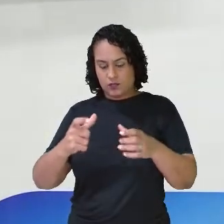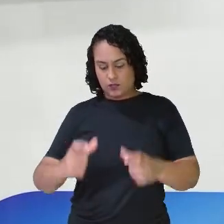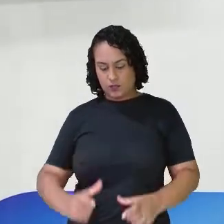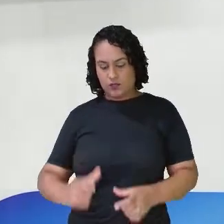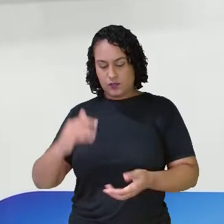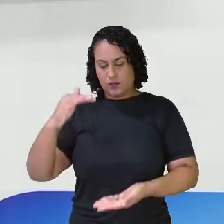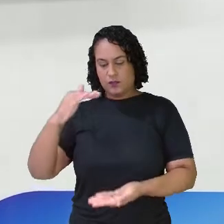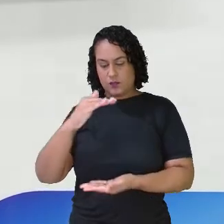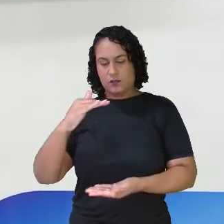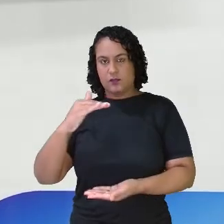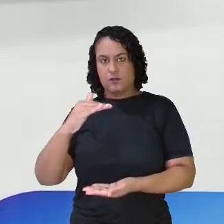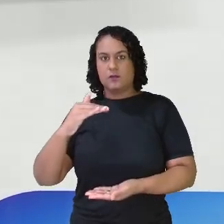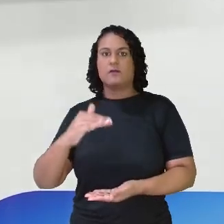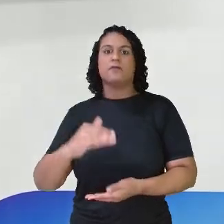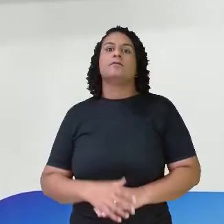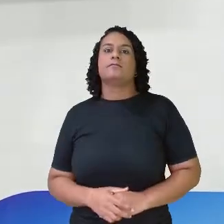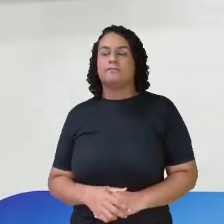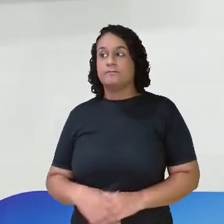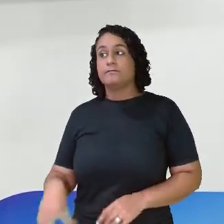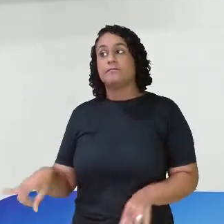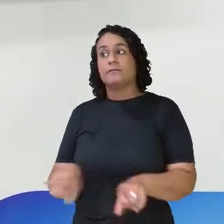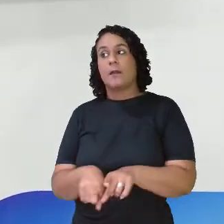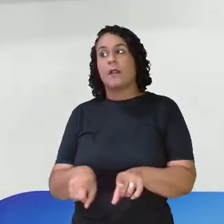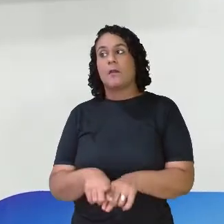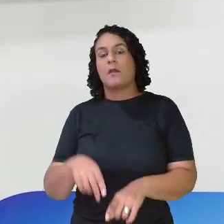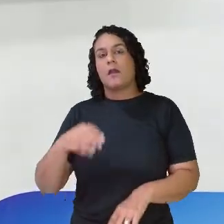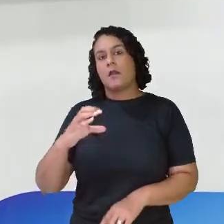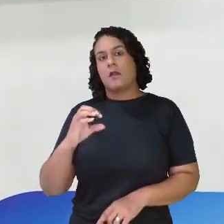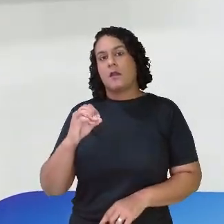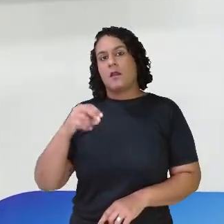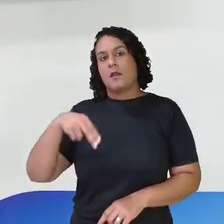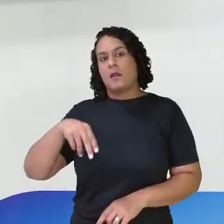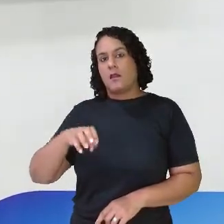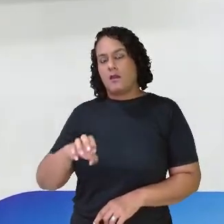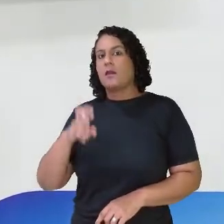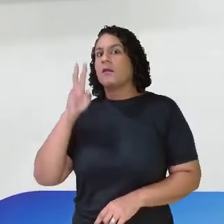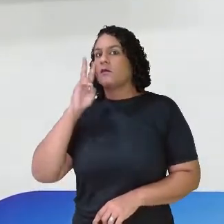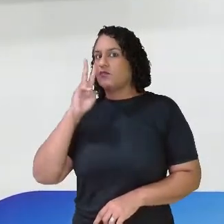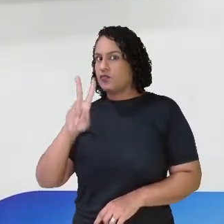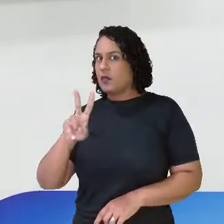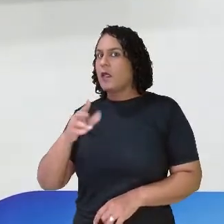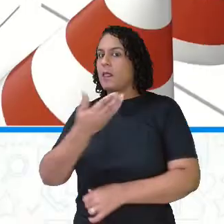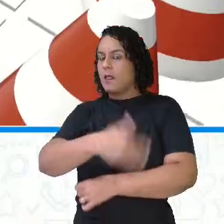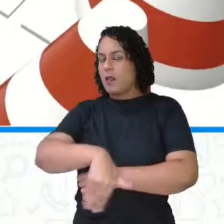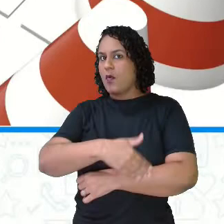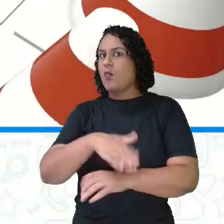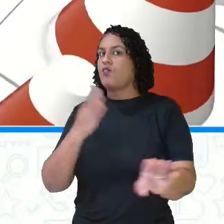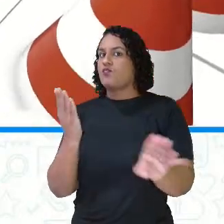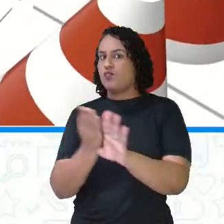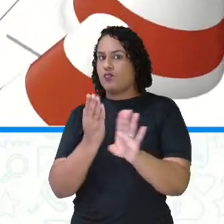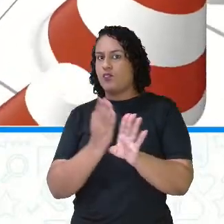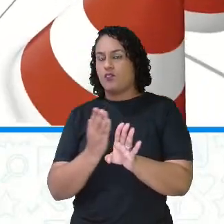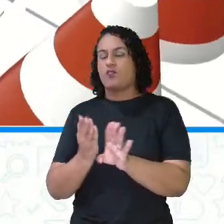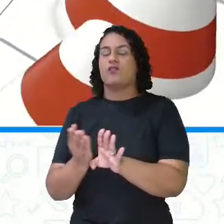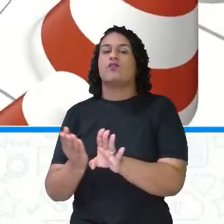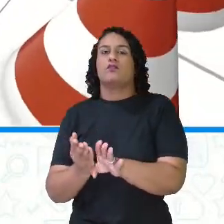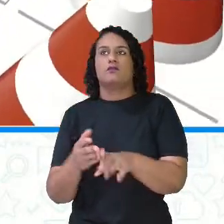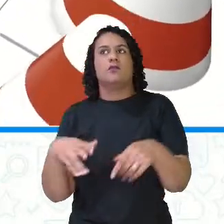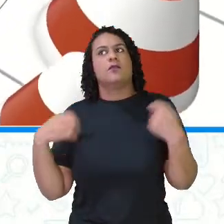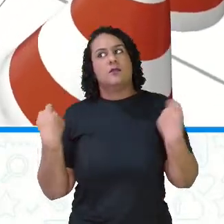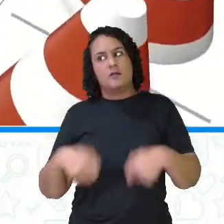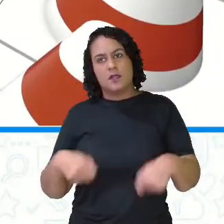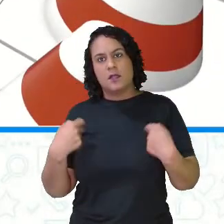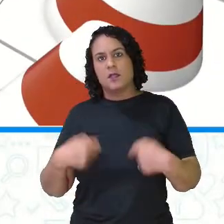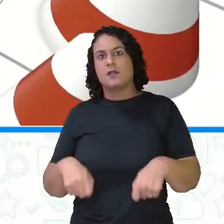Sólido, geométrico. Eu tenho o cone, esse a gente consegue ver muito nas ruas, né? Quando é necessário